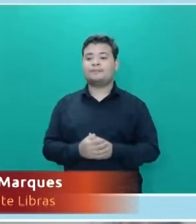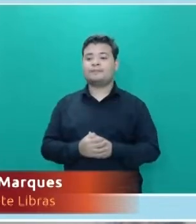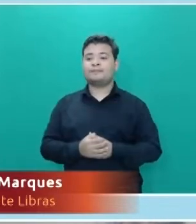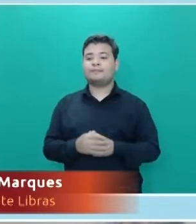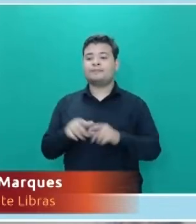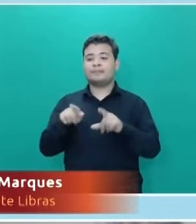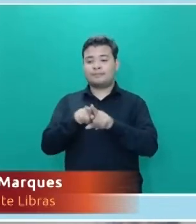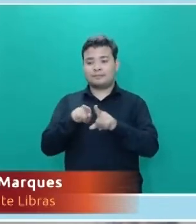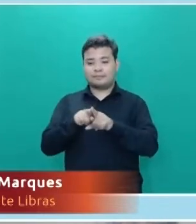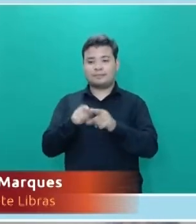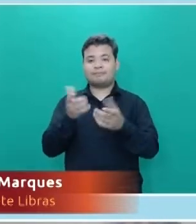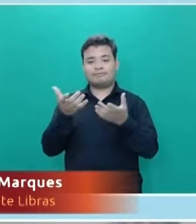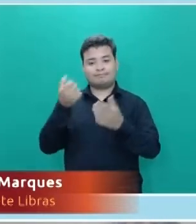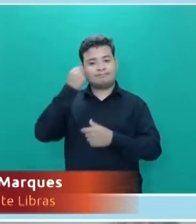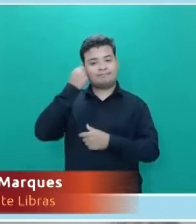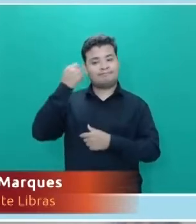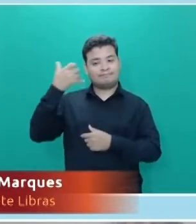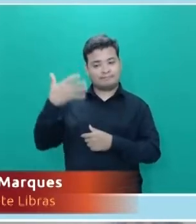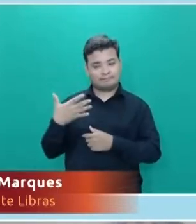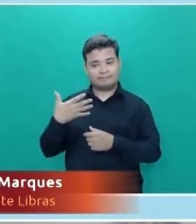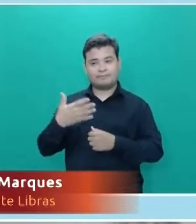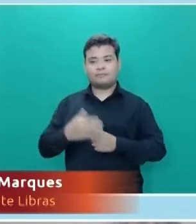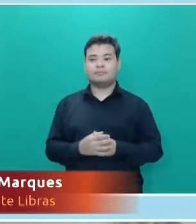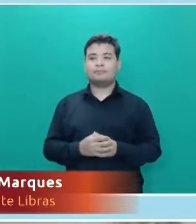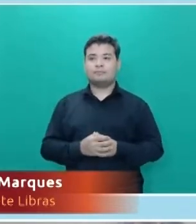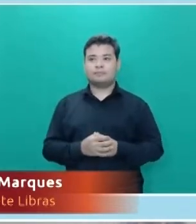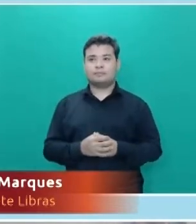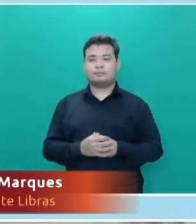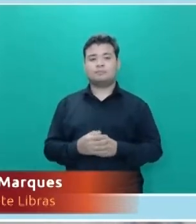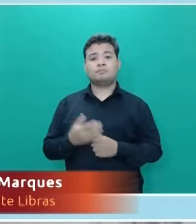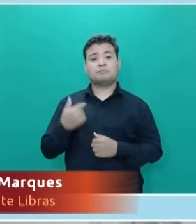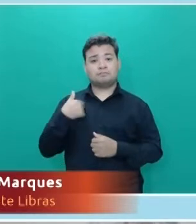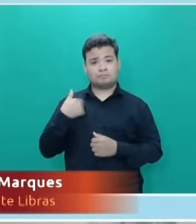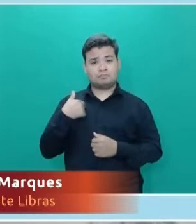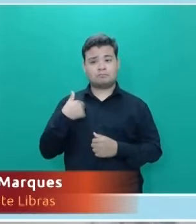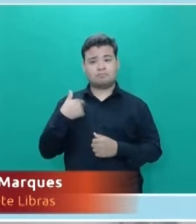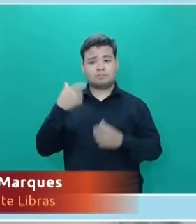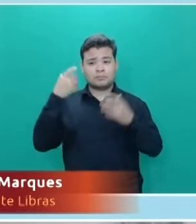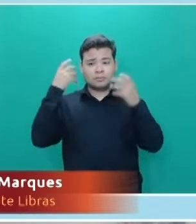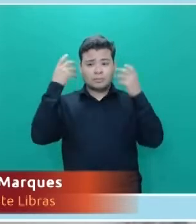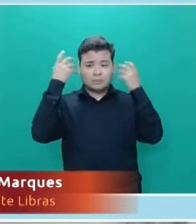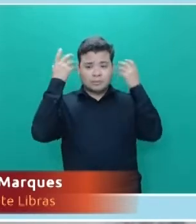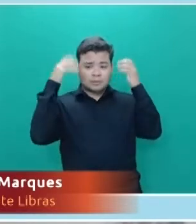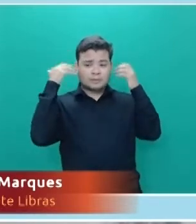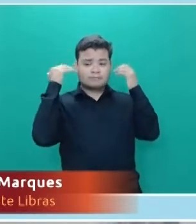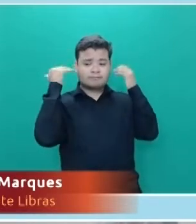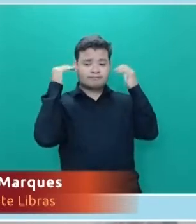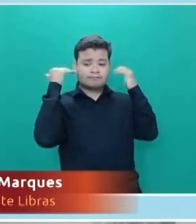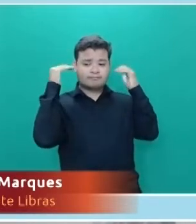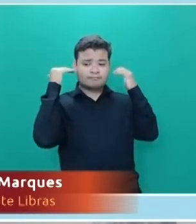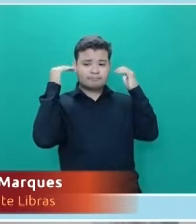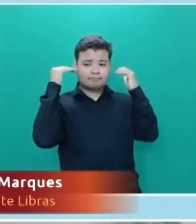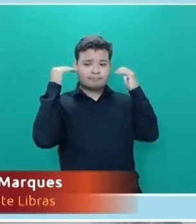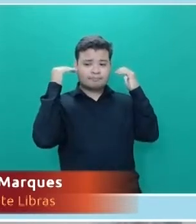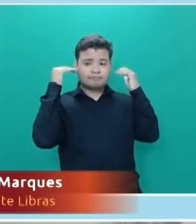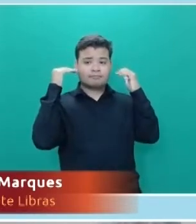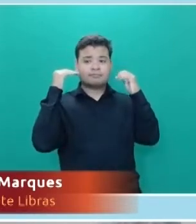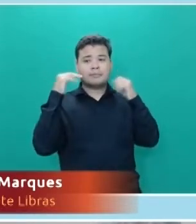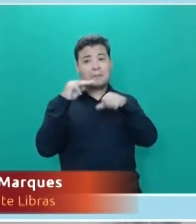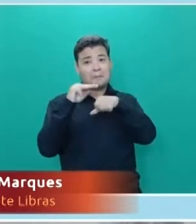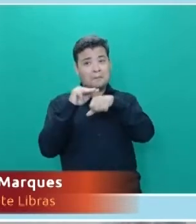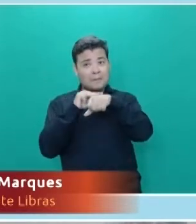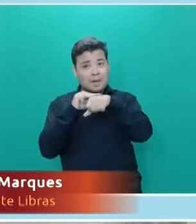minha autodescrição. Eu tenho um cabelo na altura das orelhas, castanho, mas já está